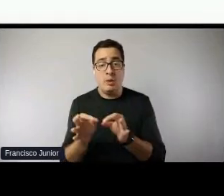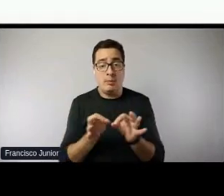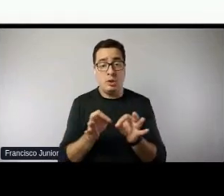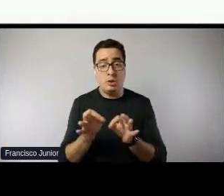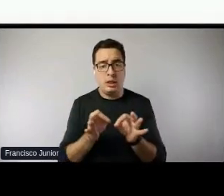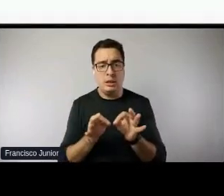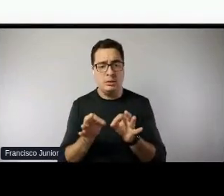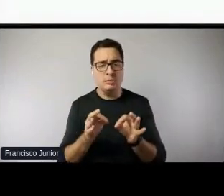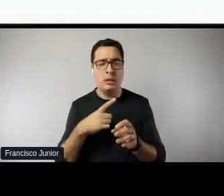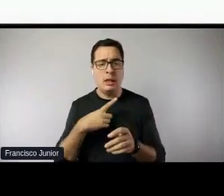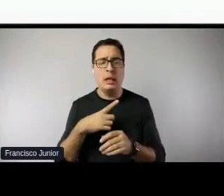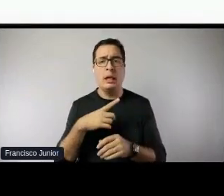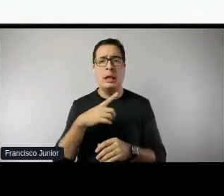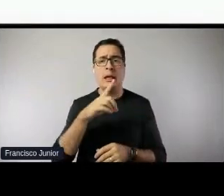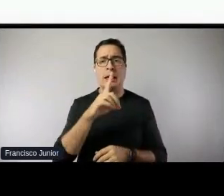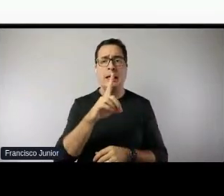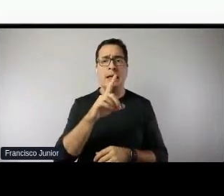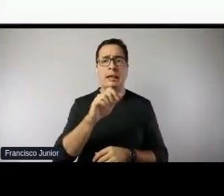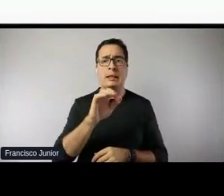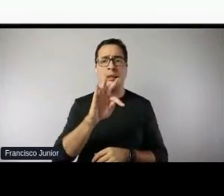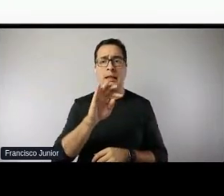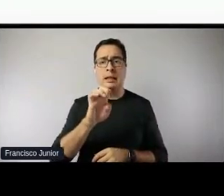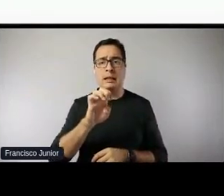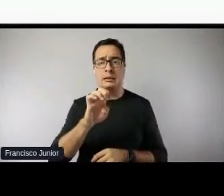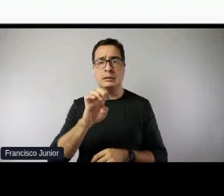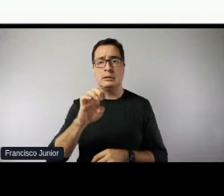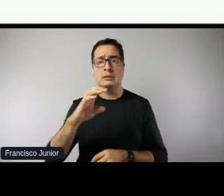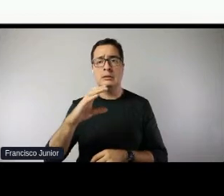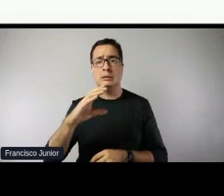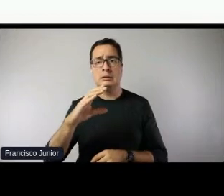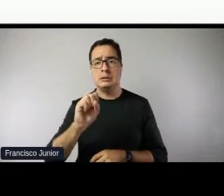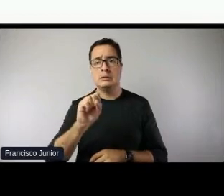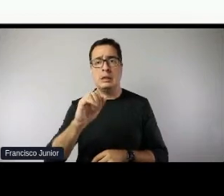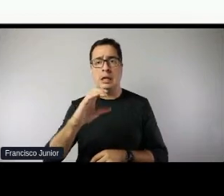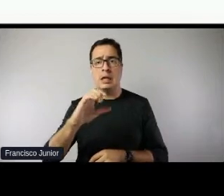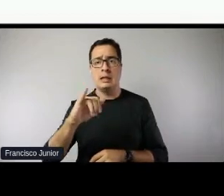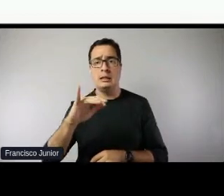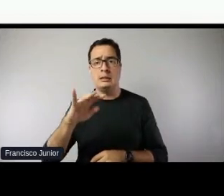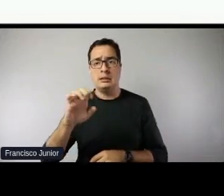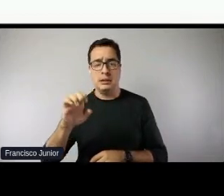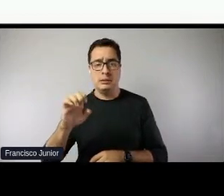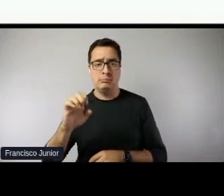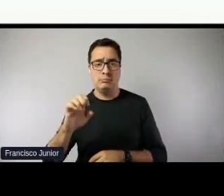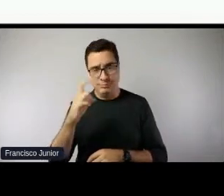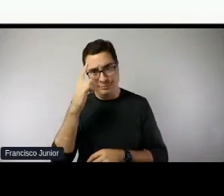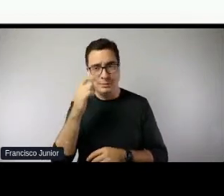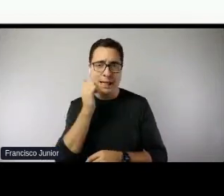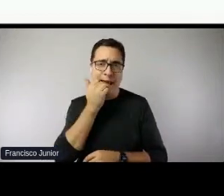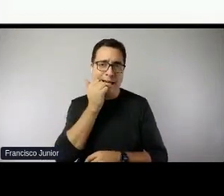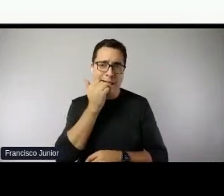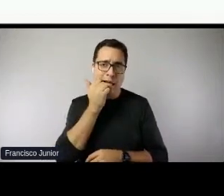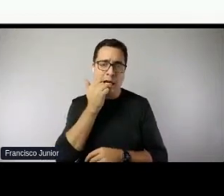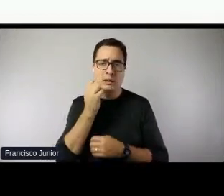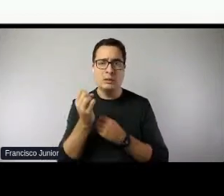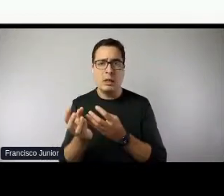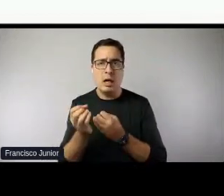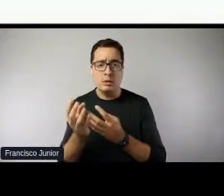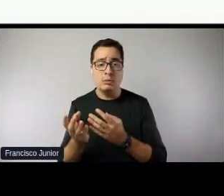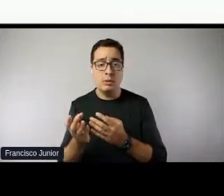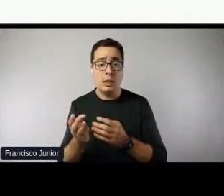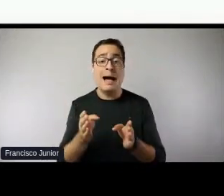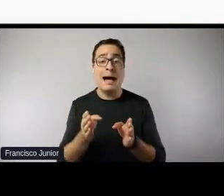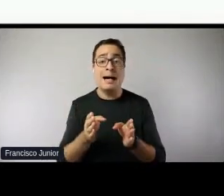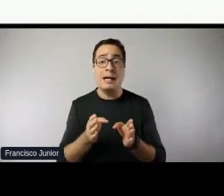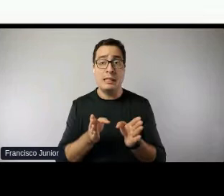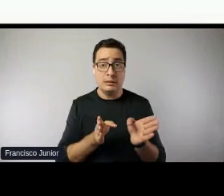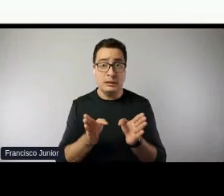data science, né? Então, eu não vou dar mais spoilers aqui. E só aqui fazendo um adendo, né? Acessível aqui é realmente